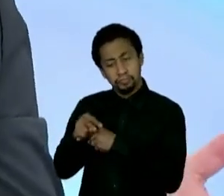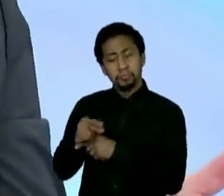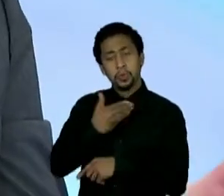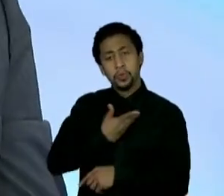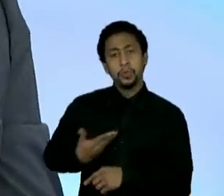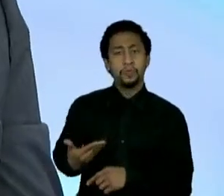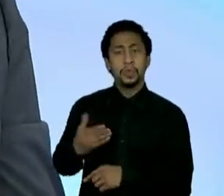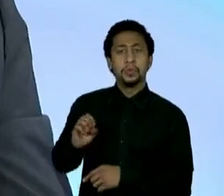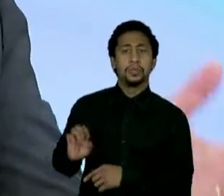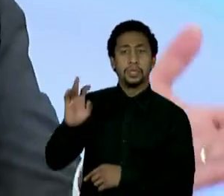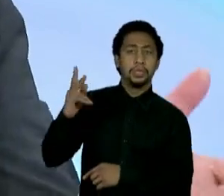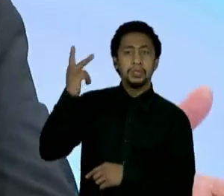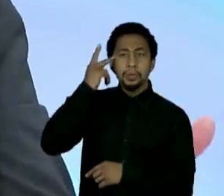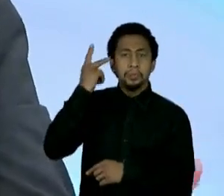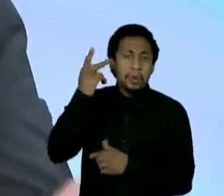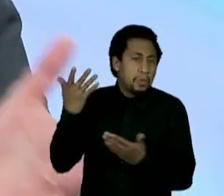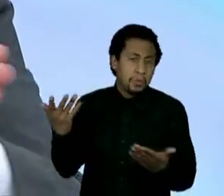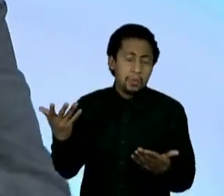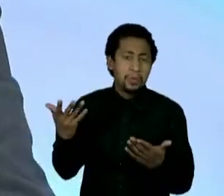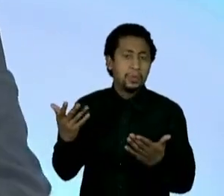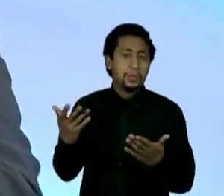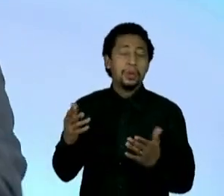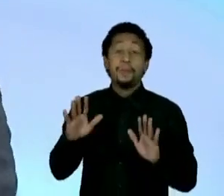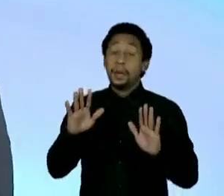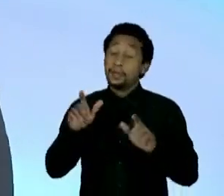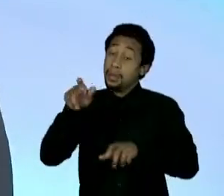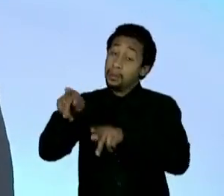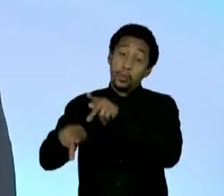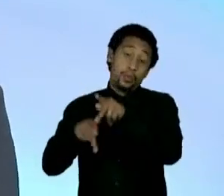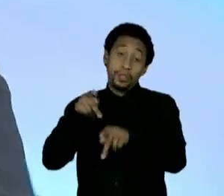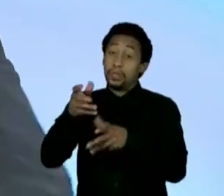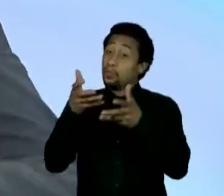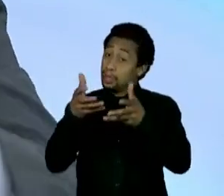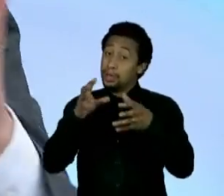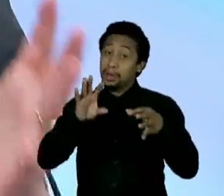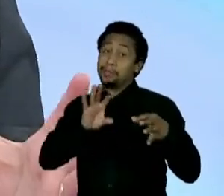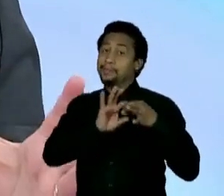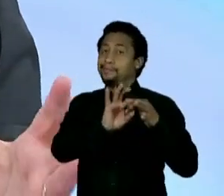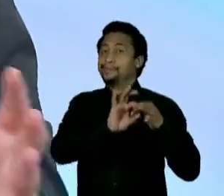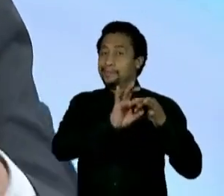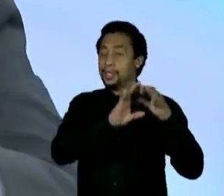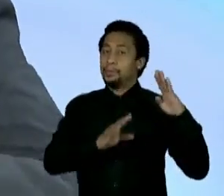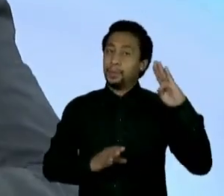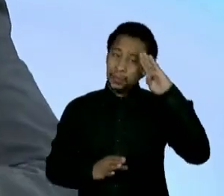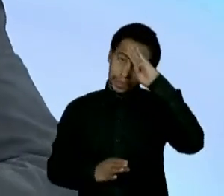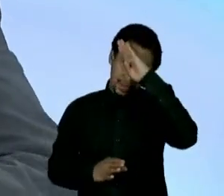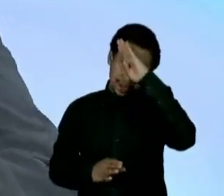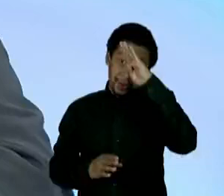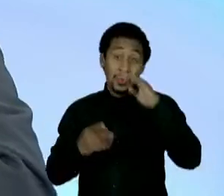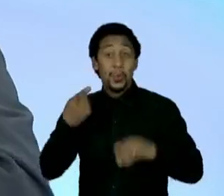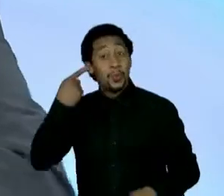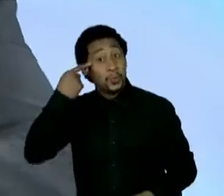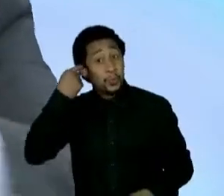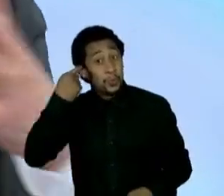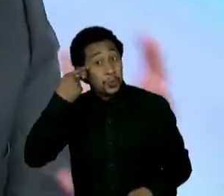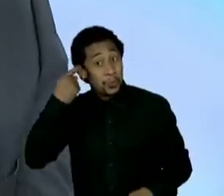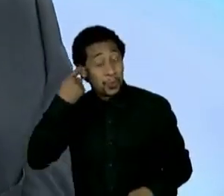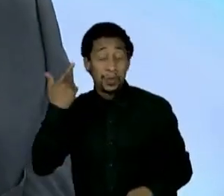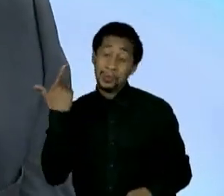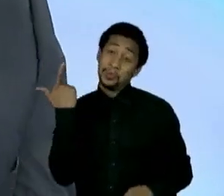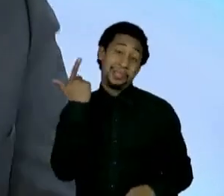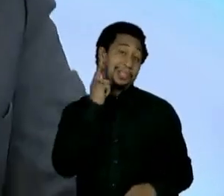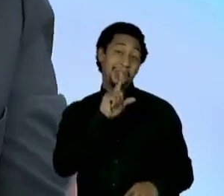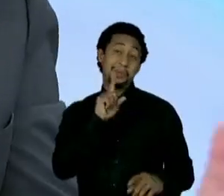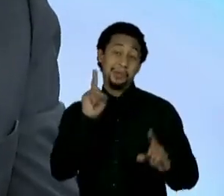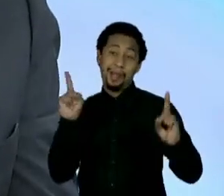o a população entendeu que era melhor ter um candidato mais ligado à bolsonaro nitidamente o Dória foi eleito na puxada